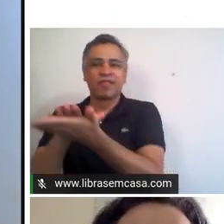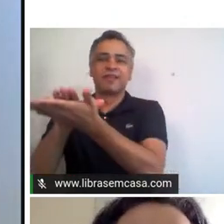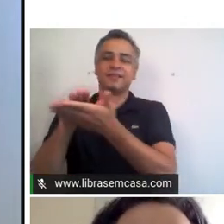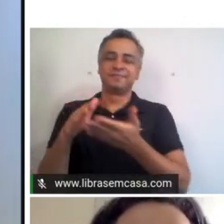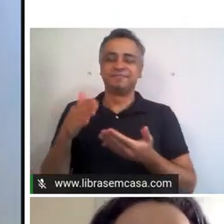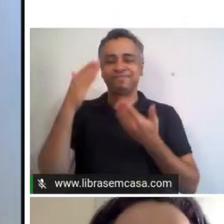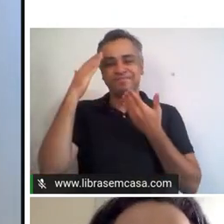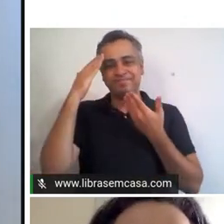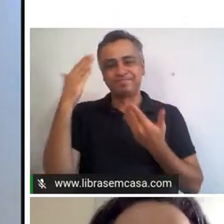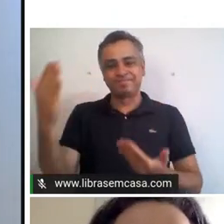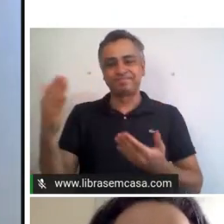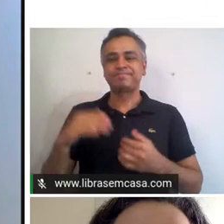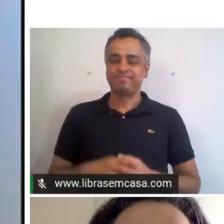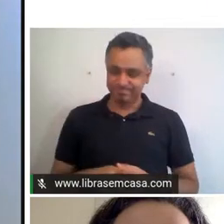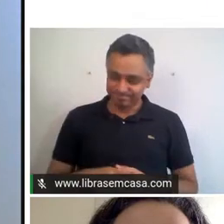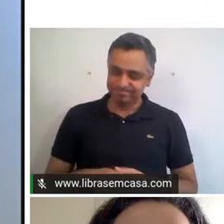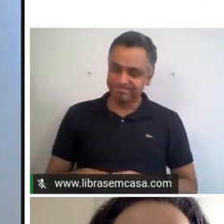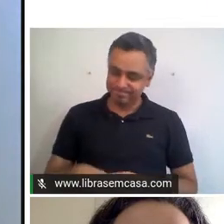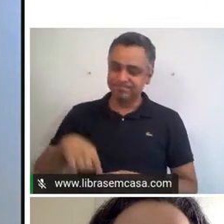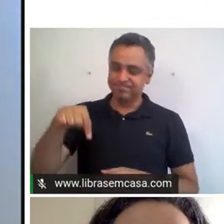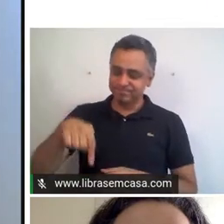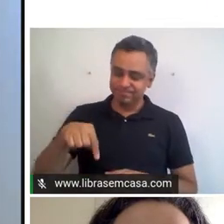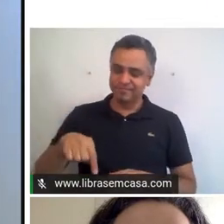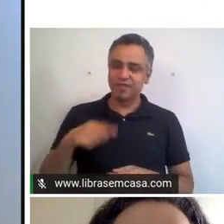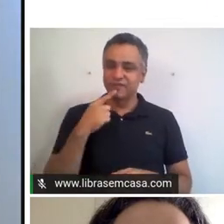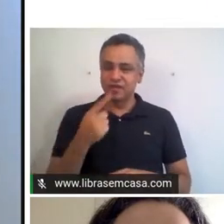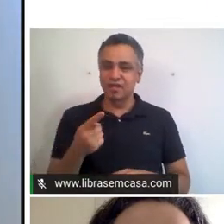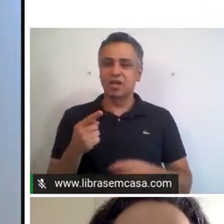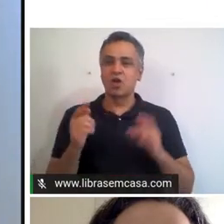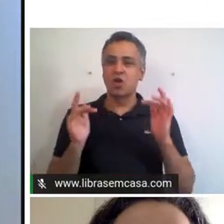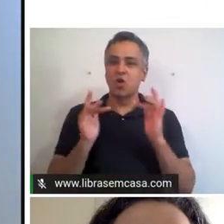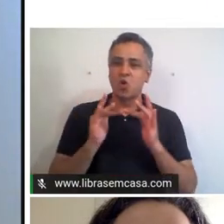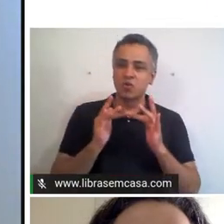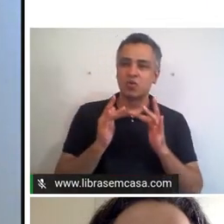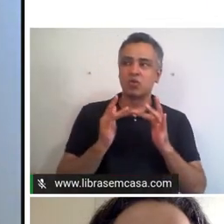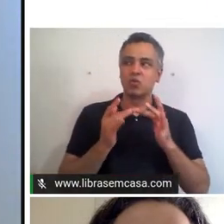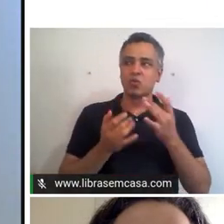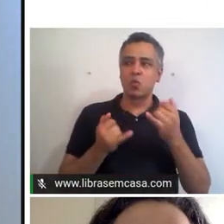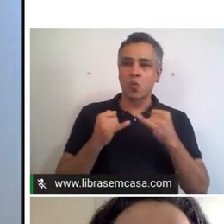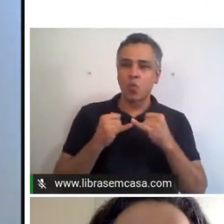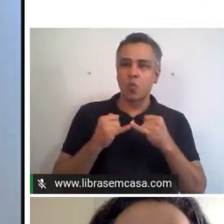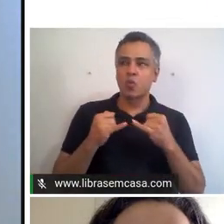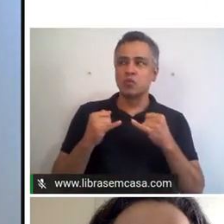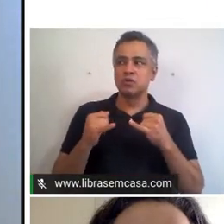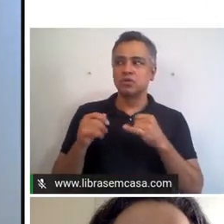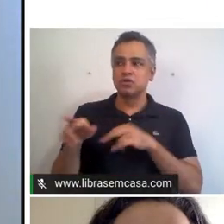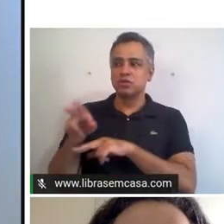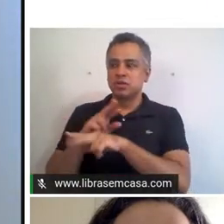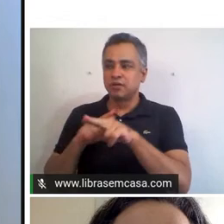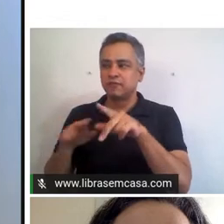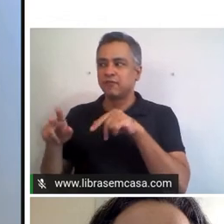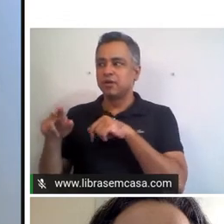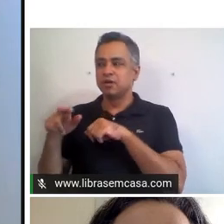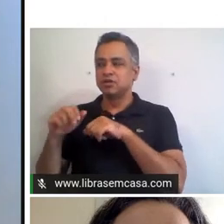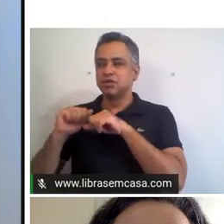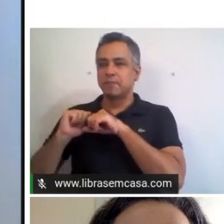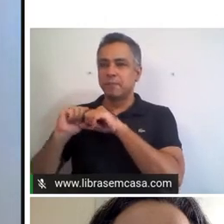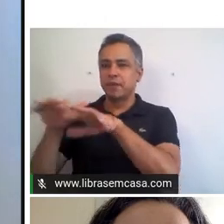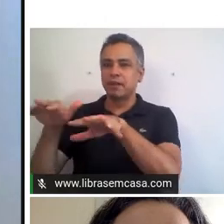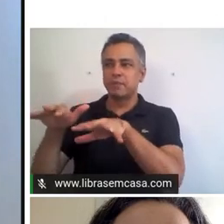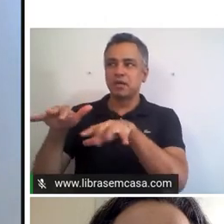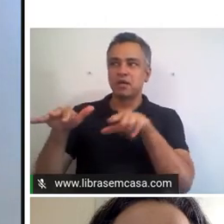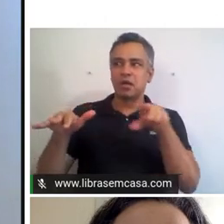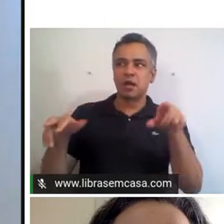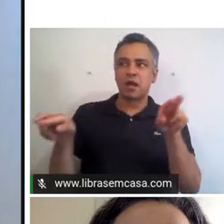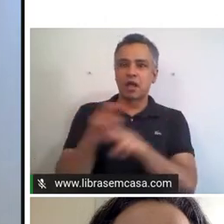também por essas conexões entre as diferentes epidemias, como elas se relacionam com o atual sistema alimentar, acho que você expôs muito bem, né,